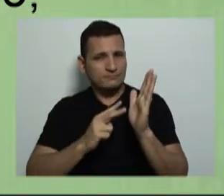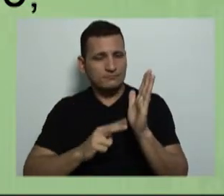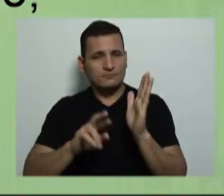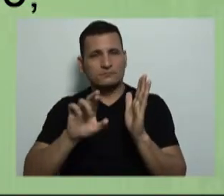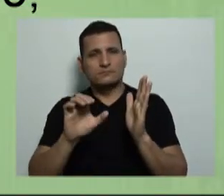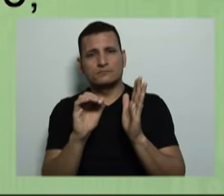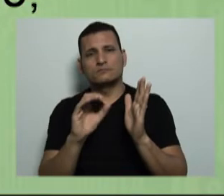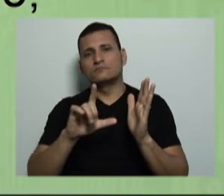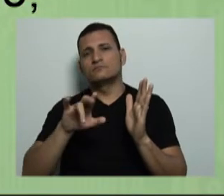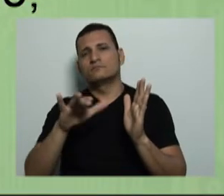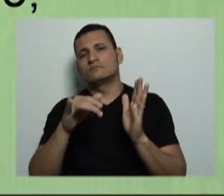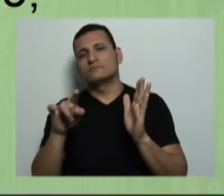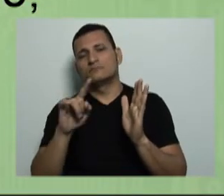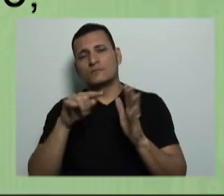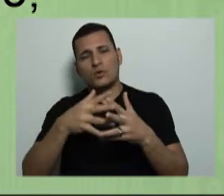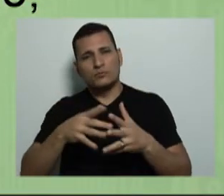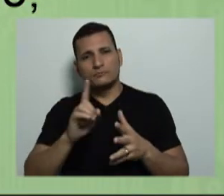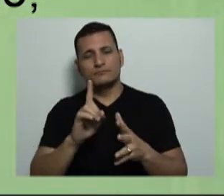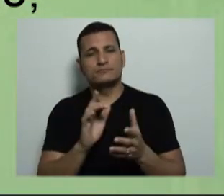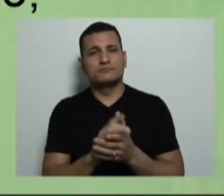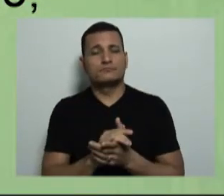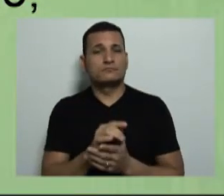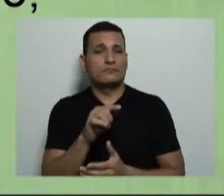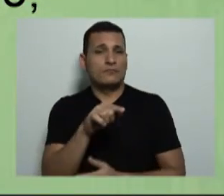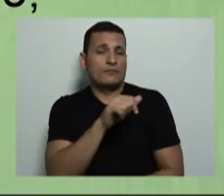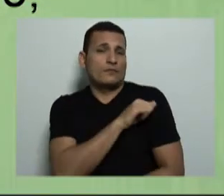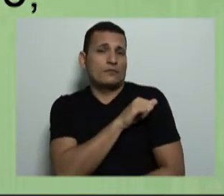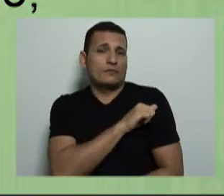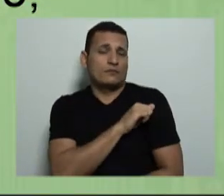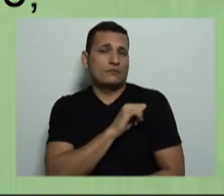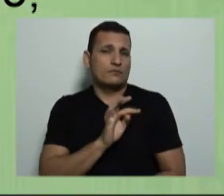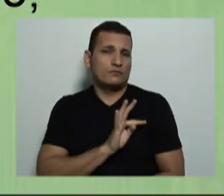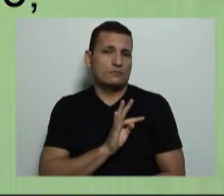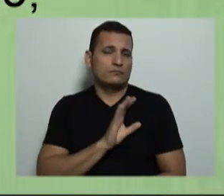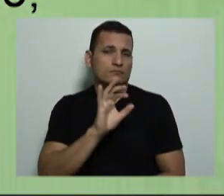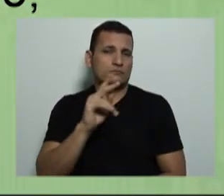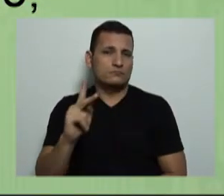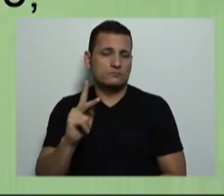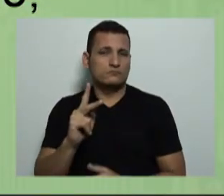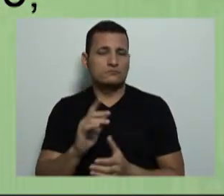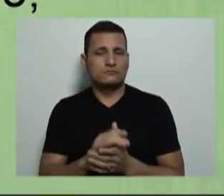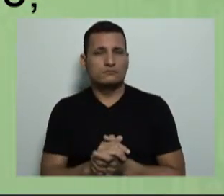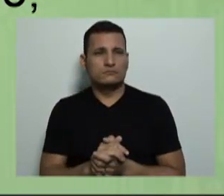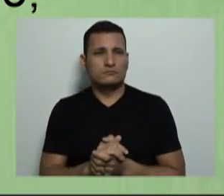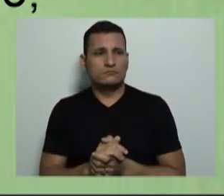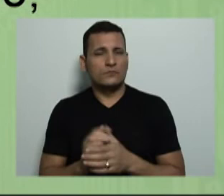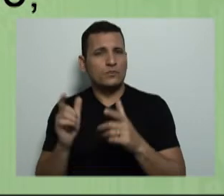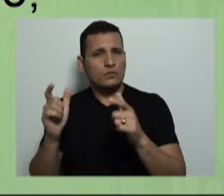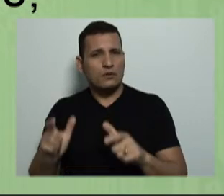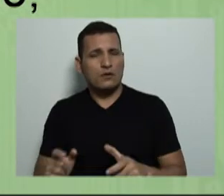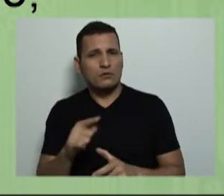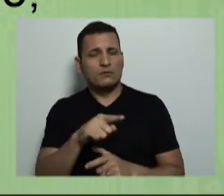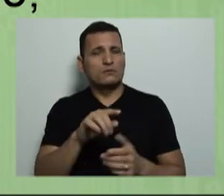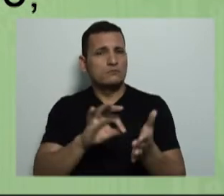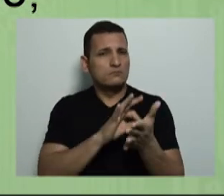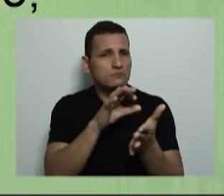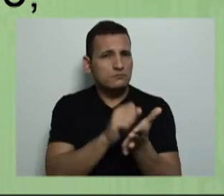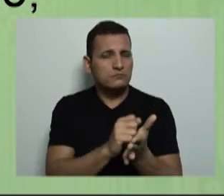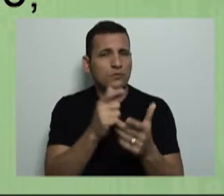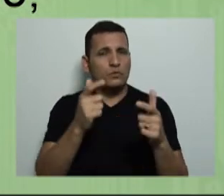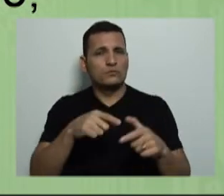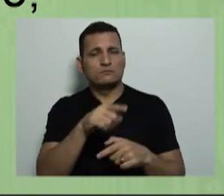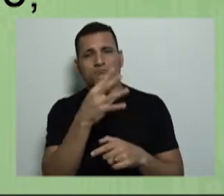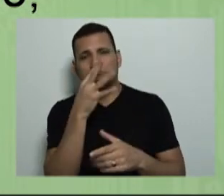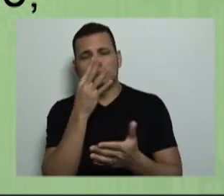não se confundirem. No caso do nosso aluno do técnico em cooperativismo, em virtude do local onde ele está matriculado, onde ele está assistindo às